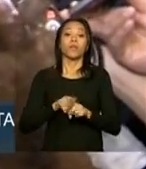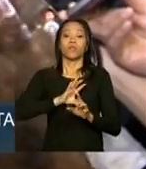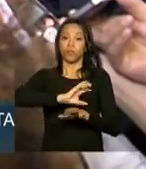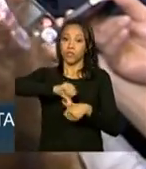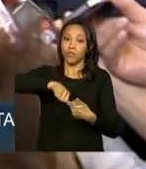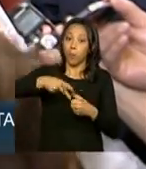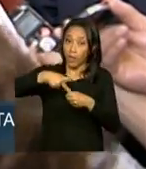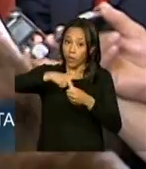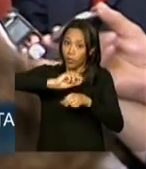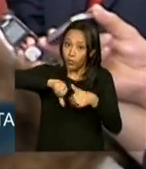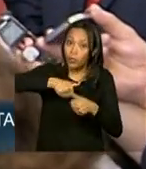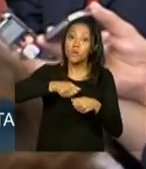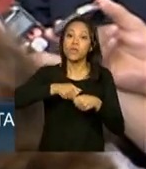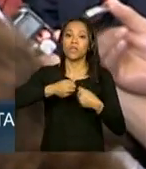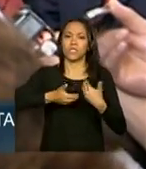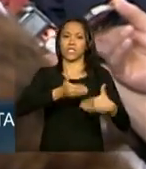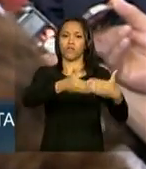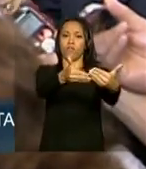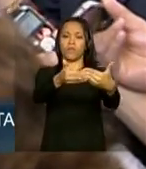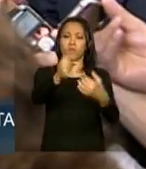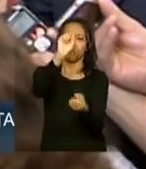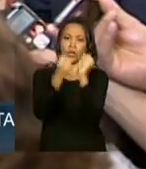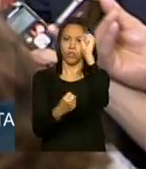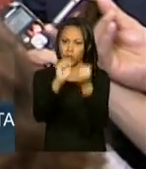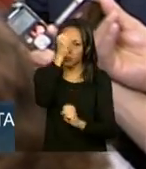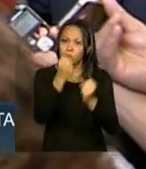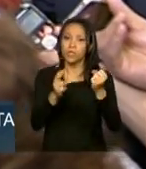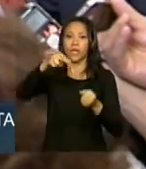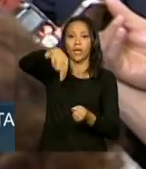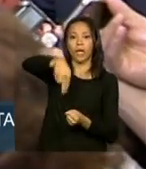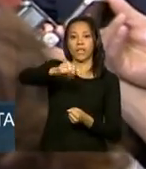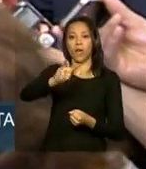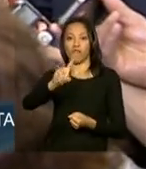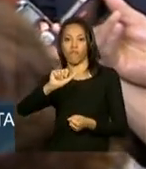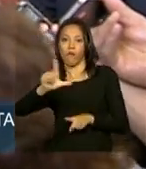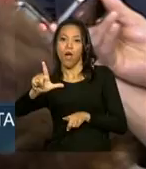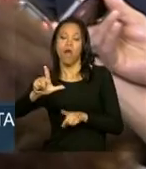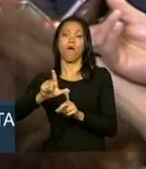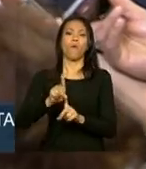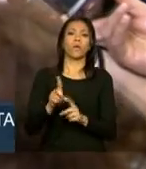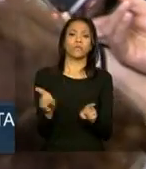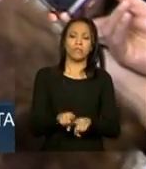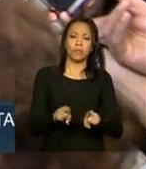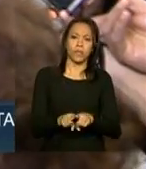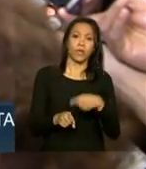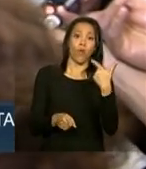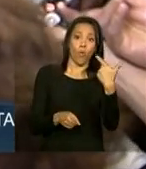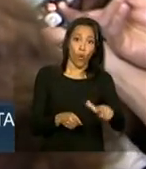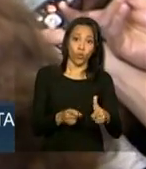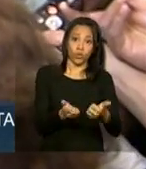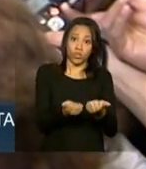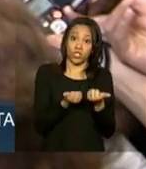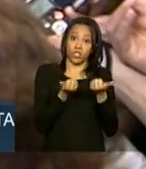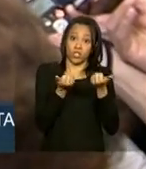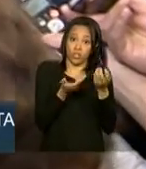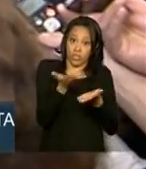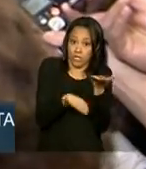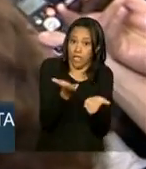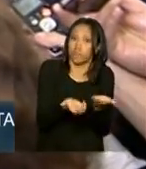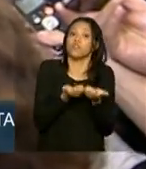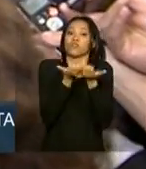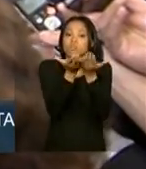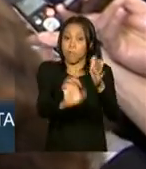desenvolvimento da indústria naval, da indústria de fornecedores, dos prestadores de